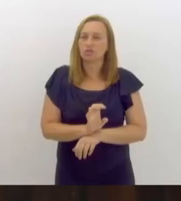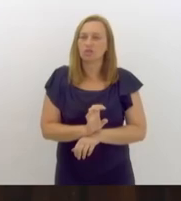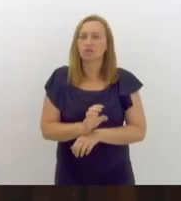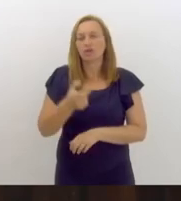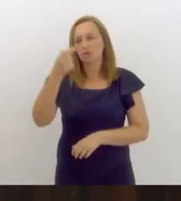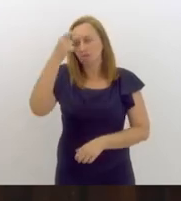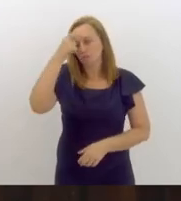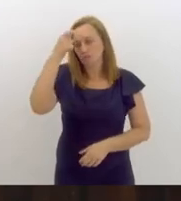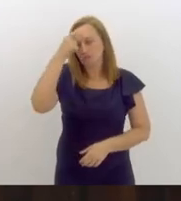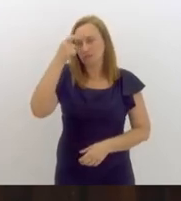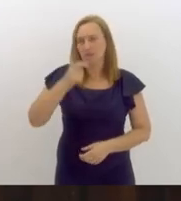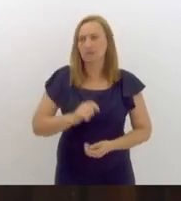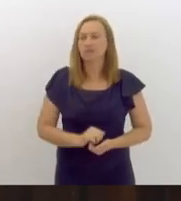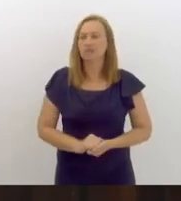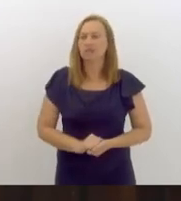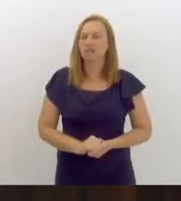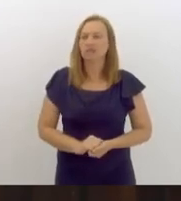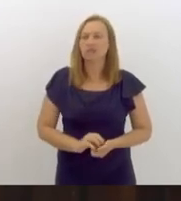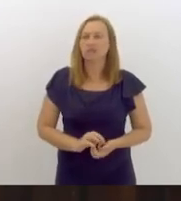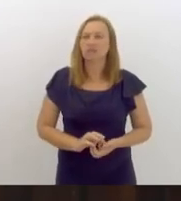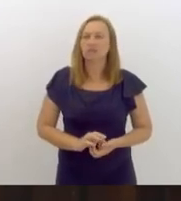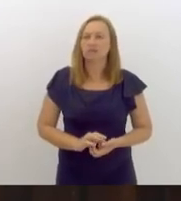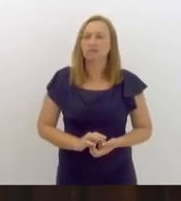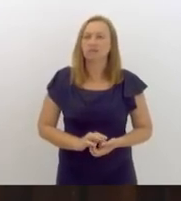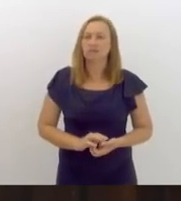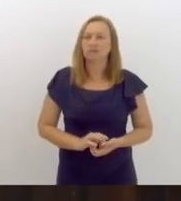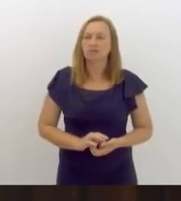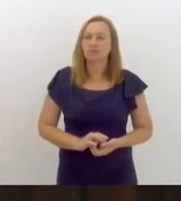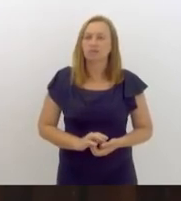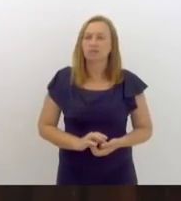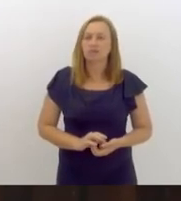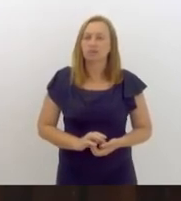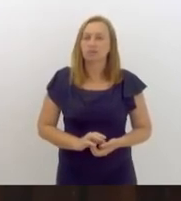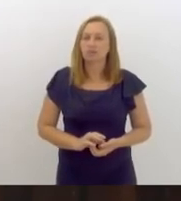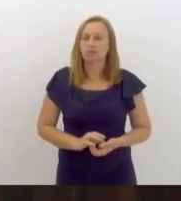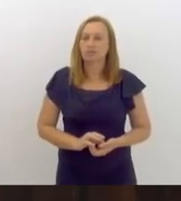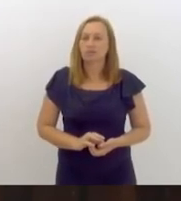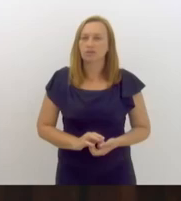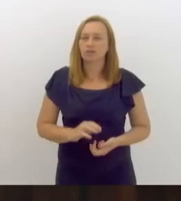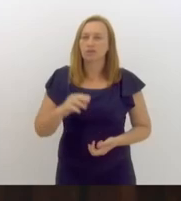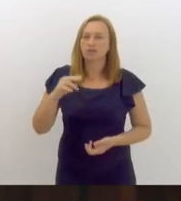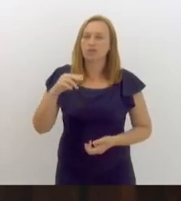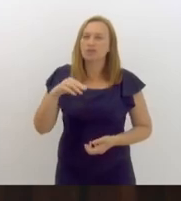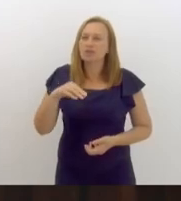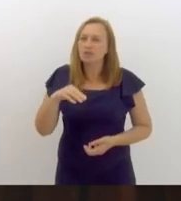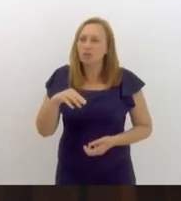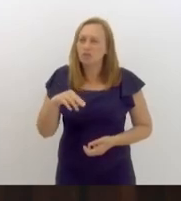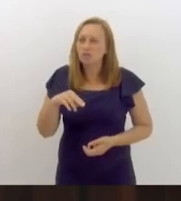conscientização Fontes conscientização da neuro